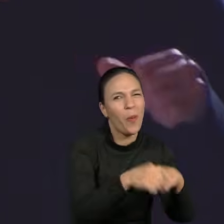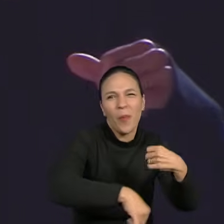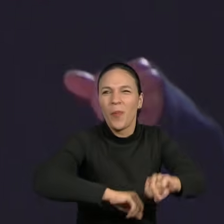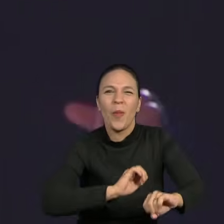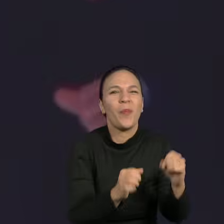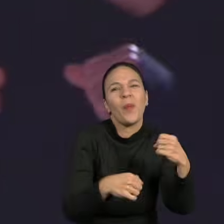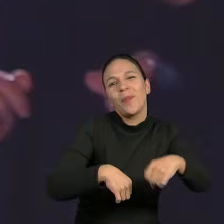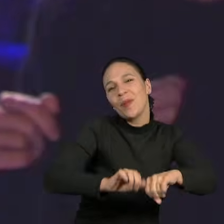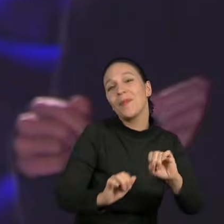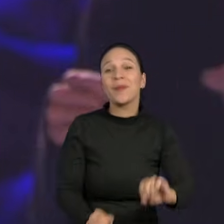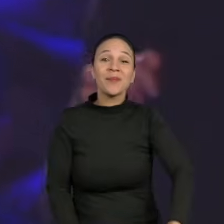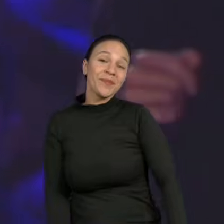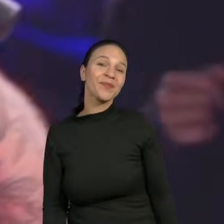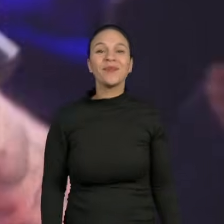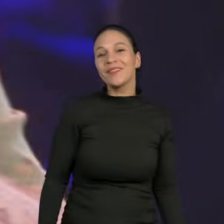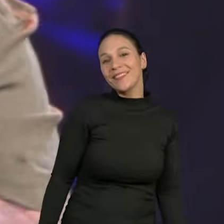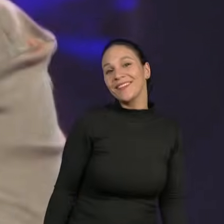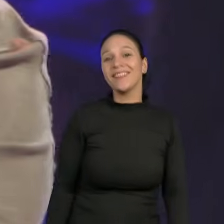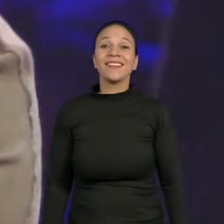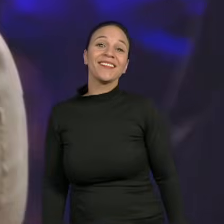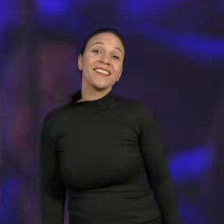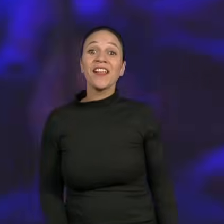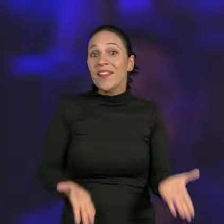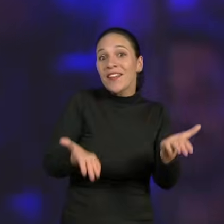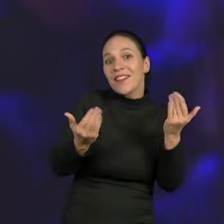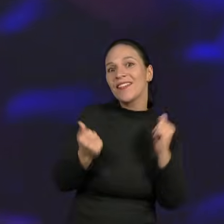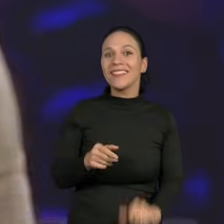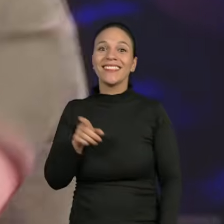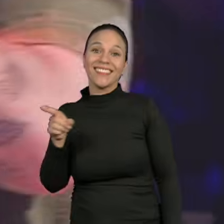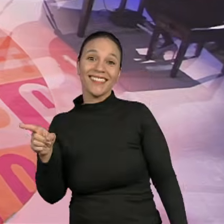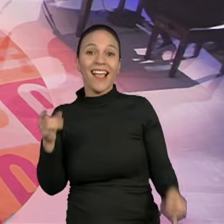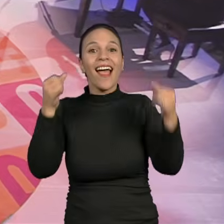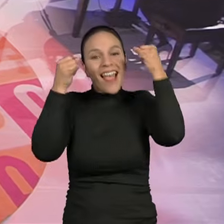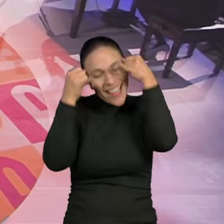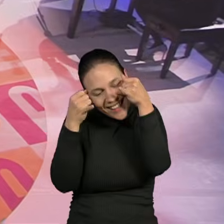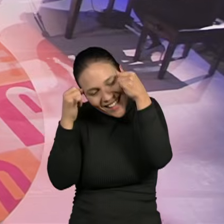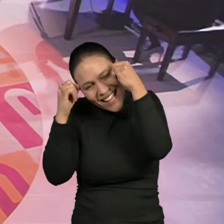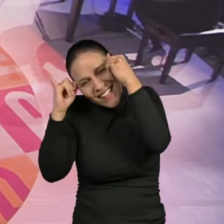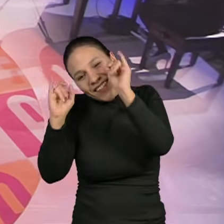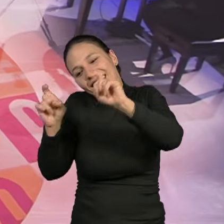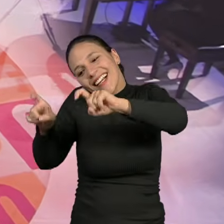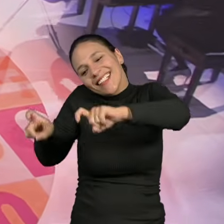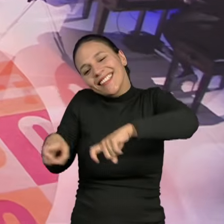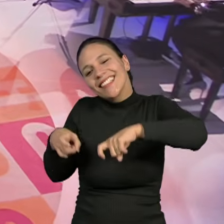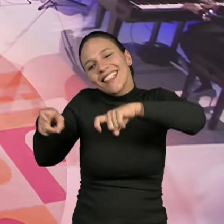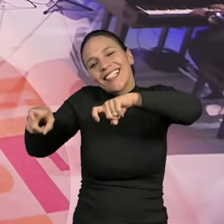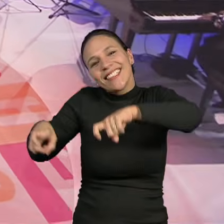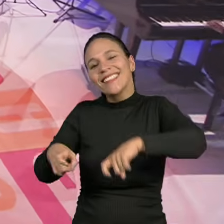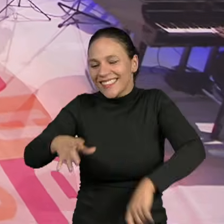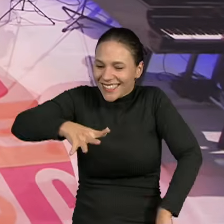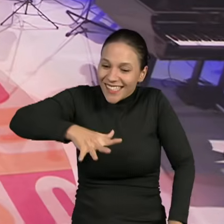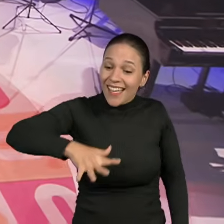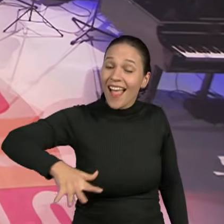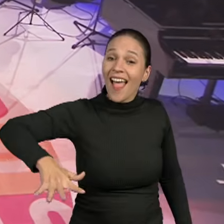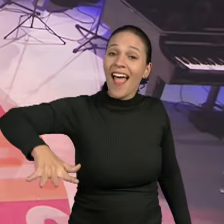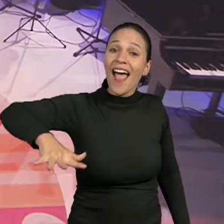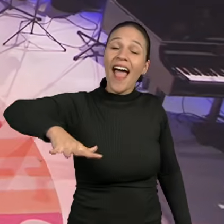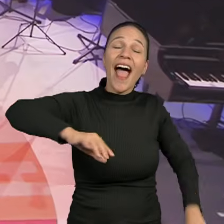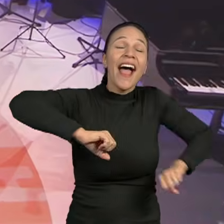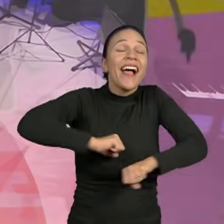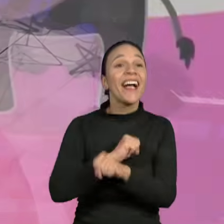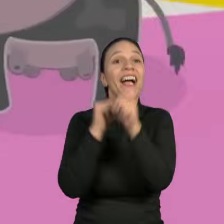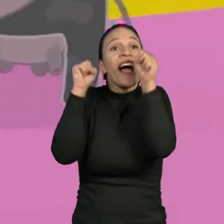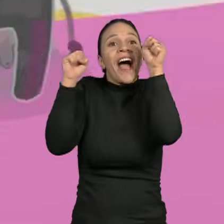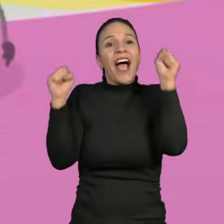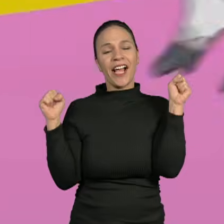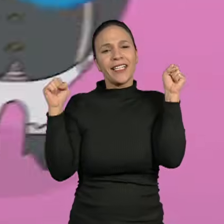lama. Vamos lá, todo mundo! Lá na fazendinha